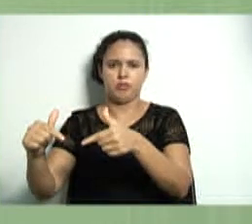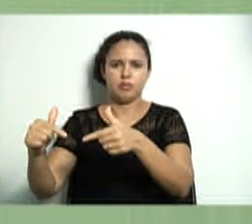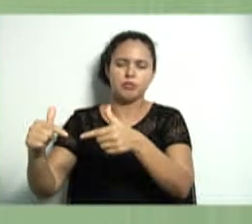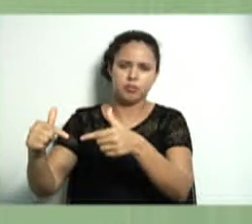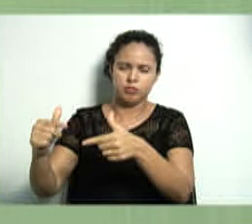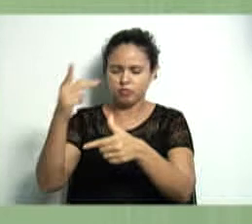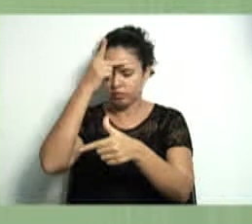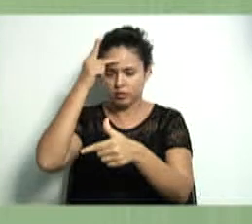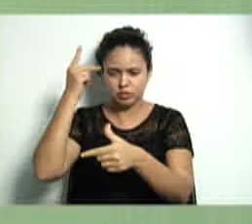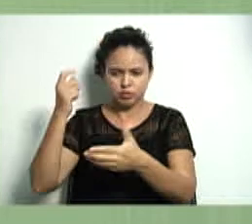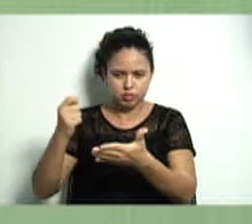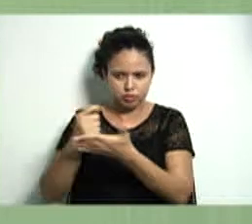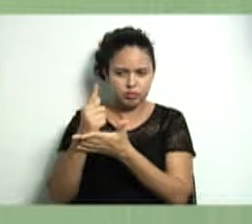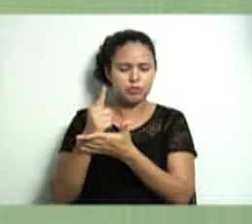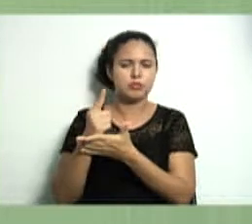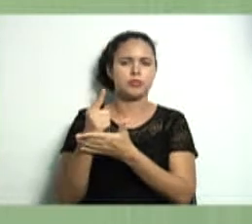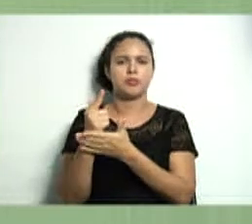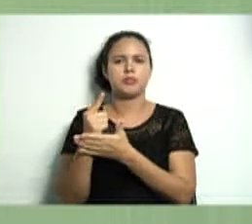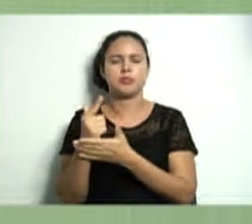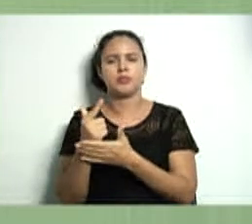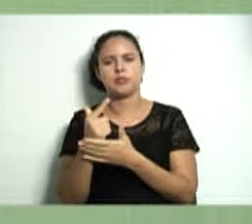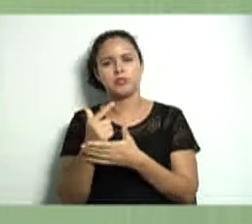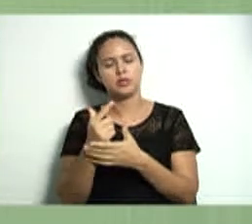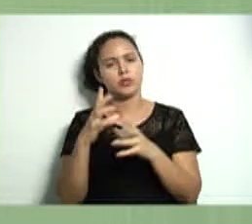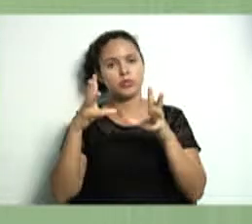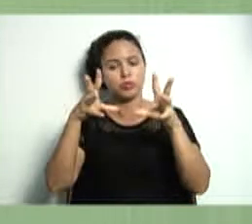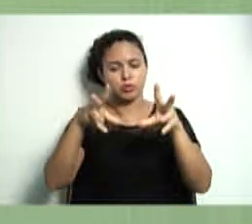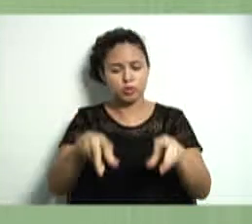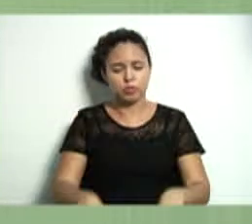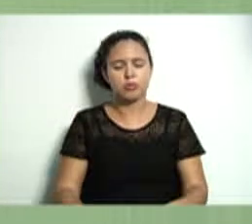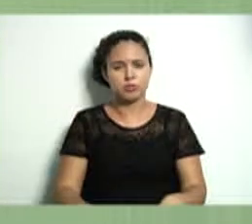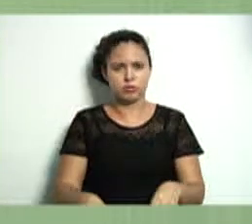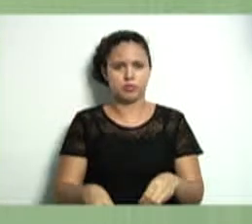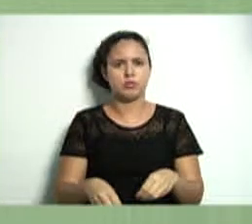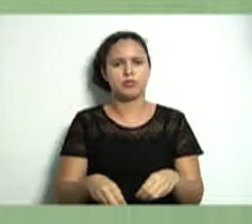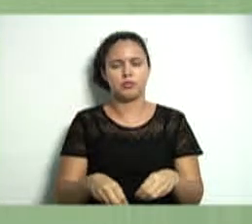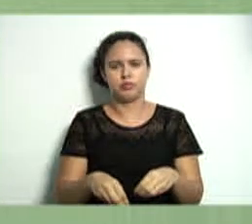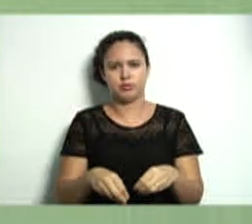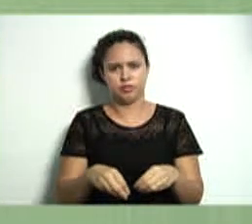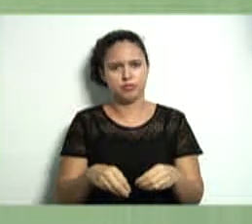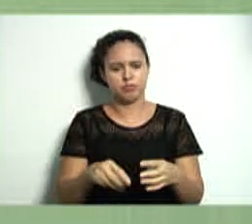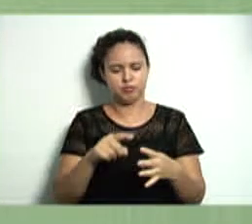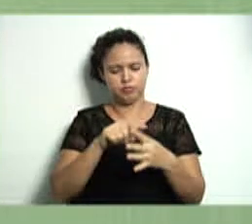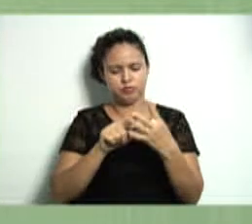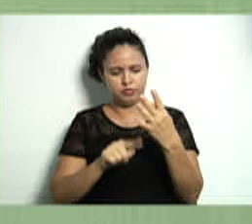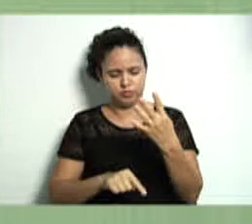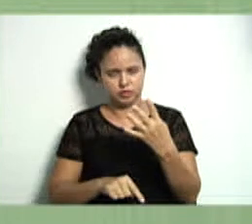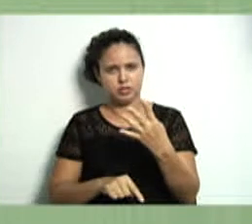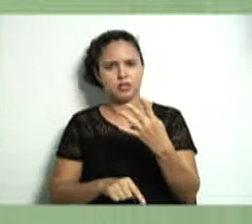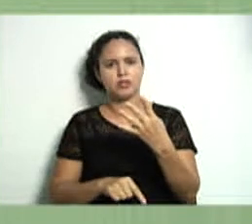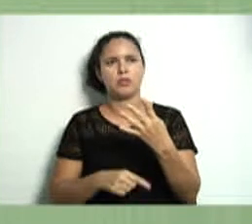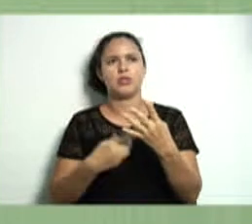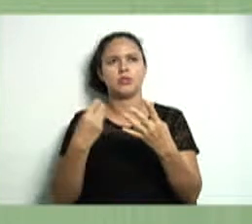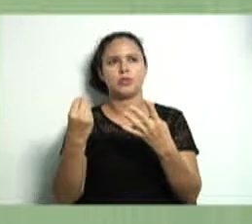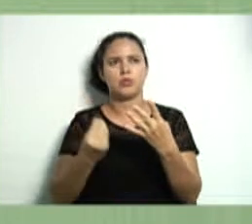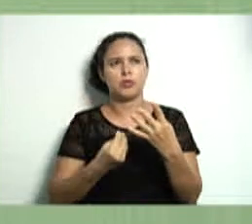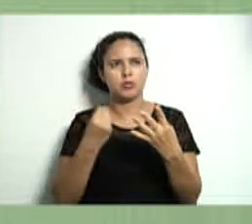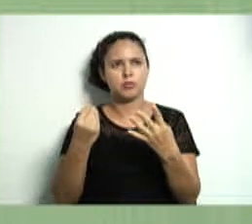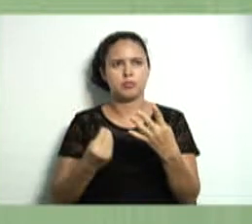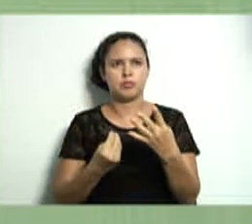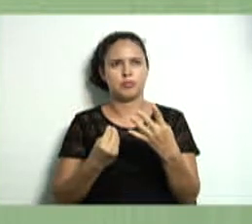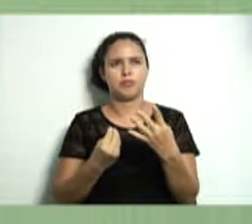trabalhadores. Todas essas afirmativas aqui da questão, elas